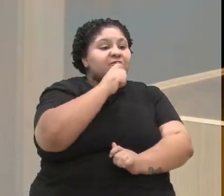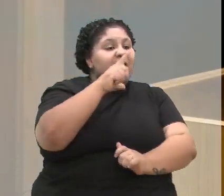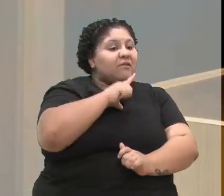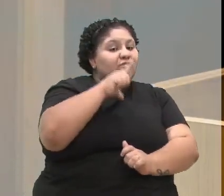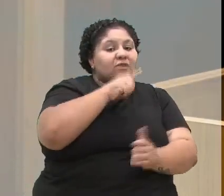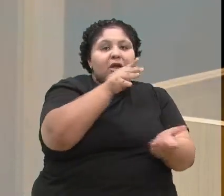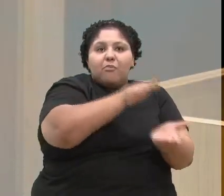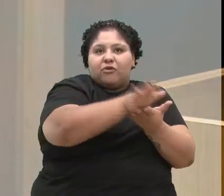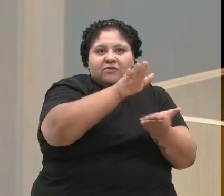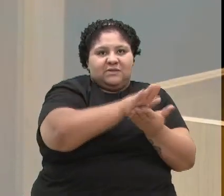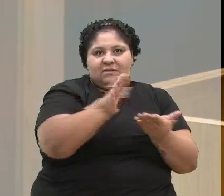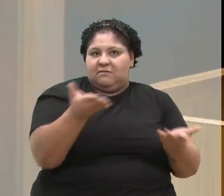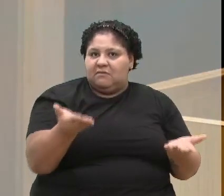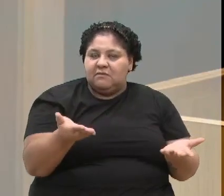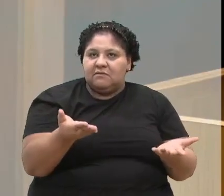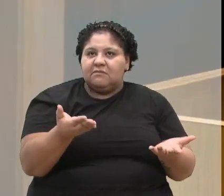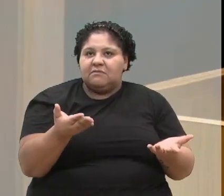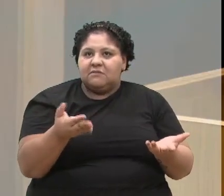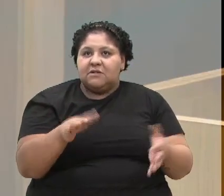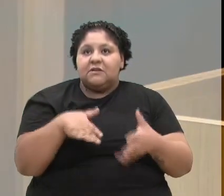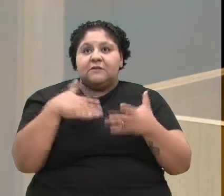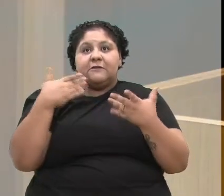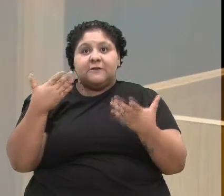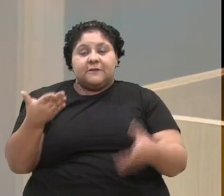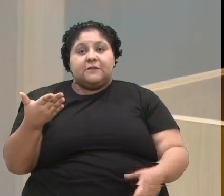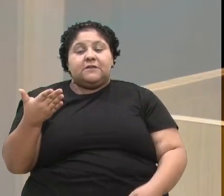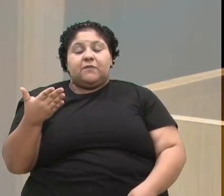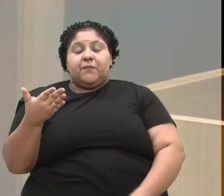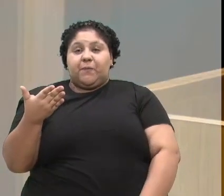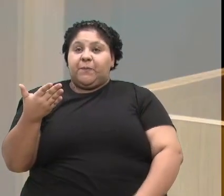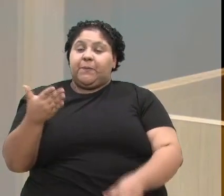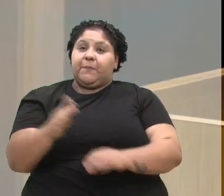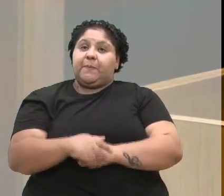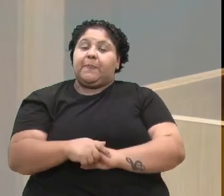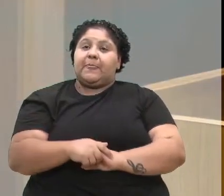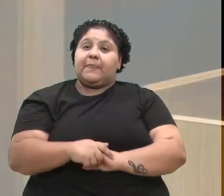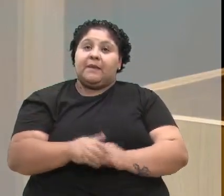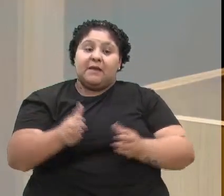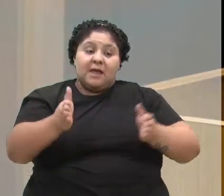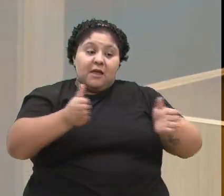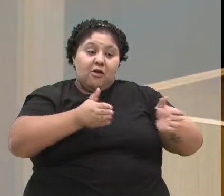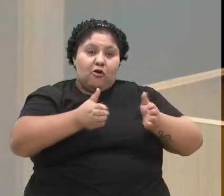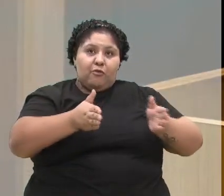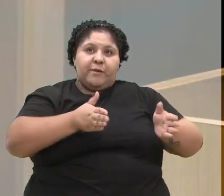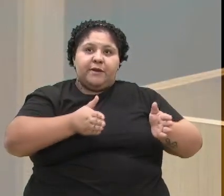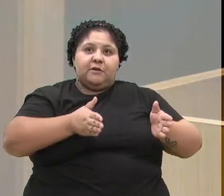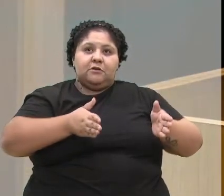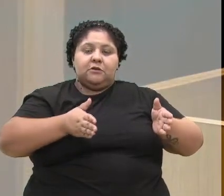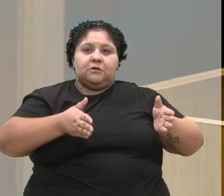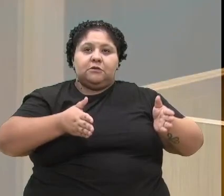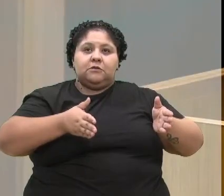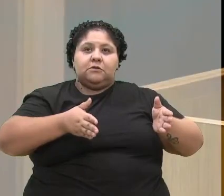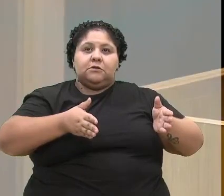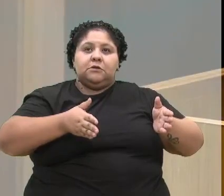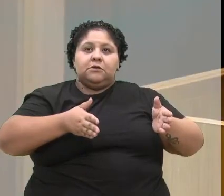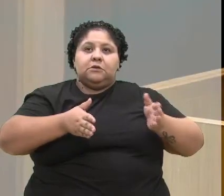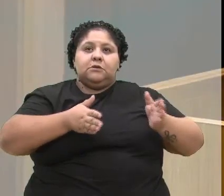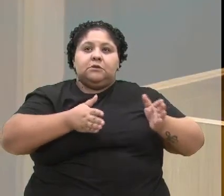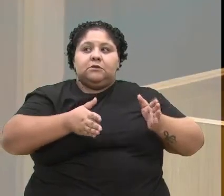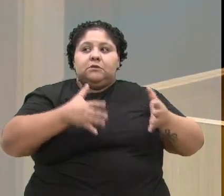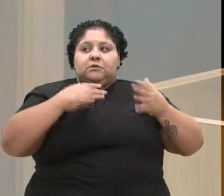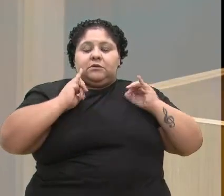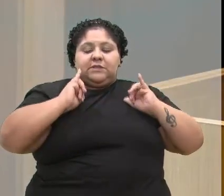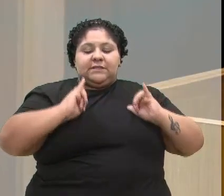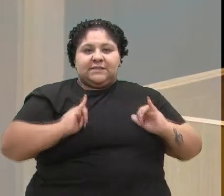grande maioria, né? Então eles estão praticamente, é o período da folga deles, né? Não teria